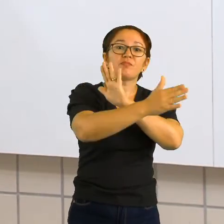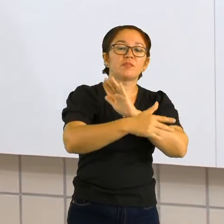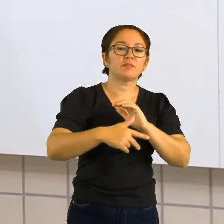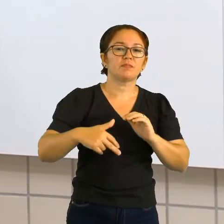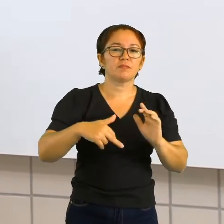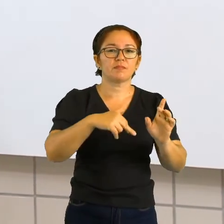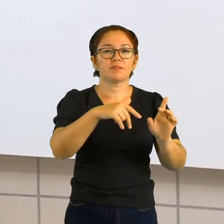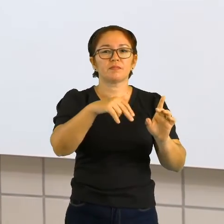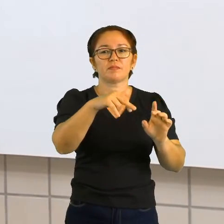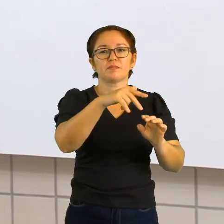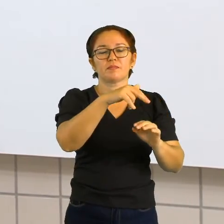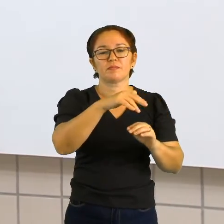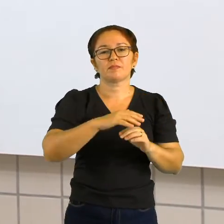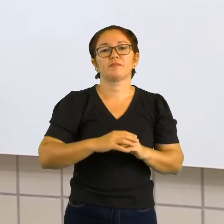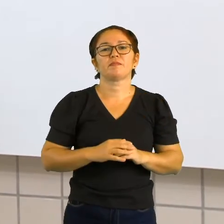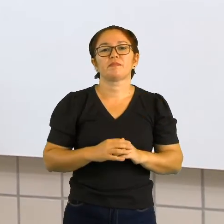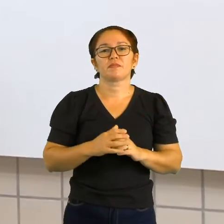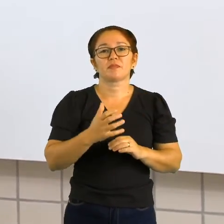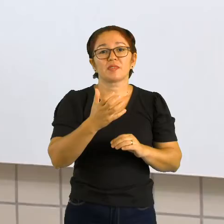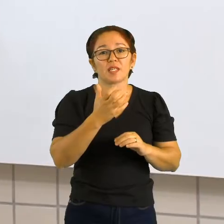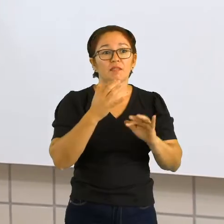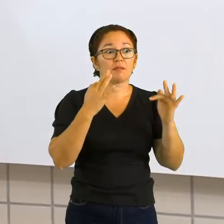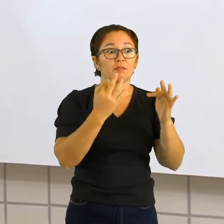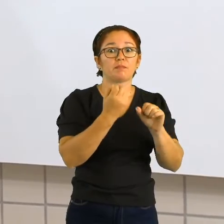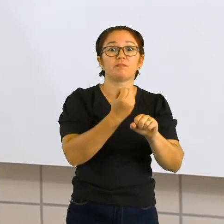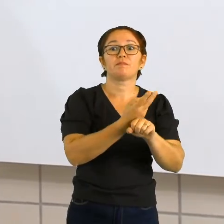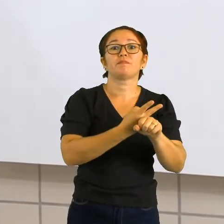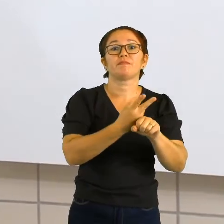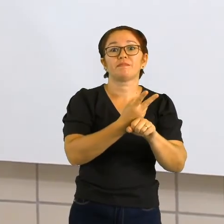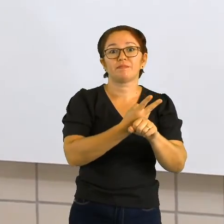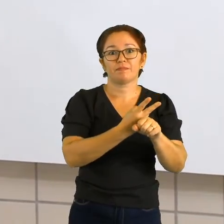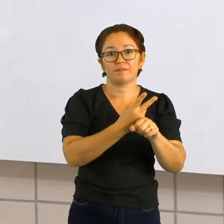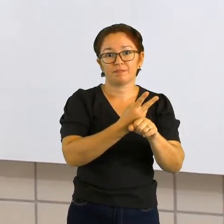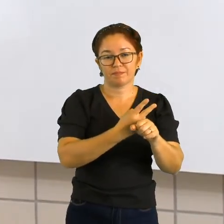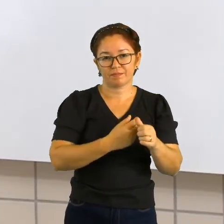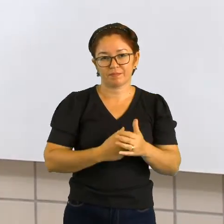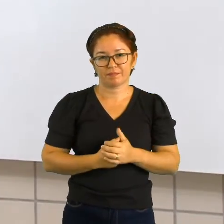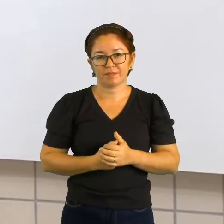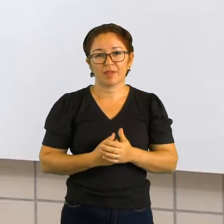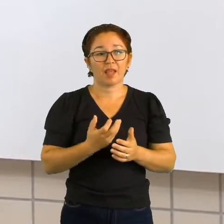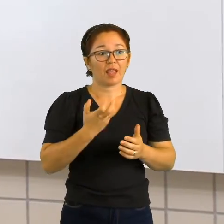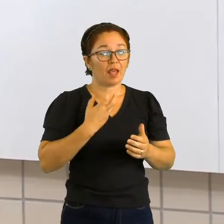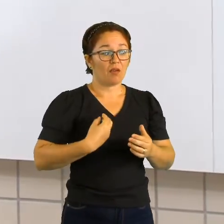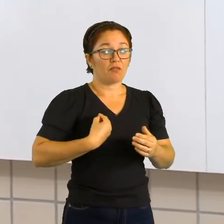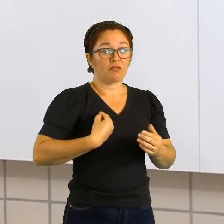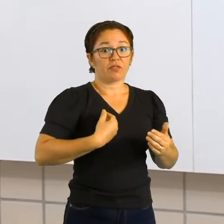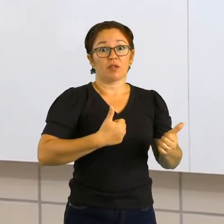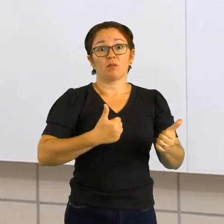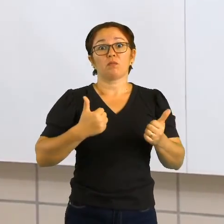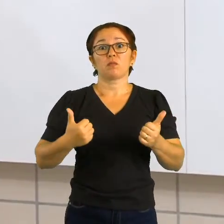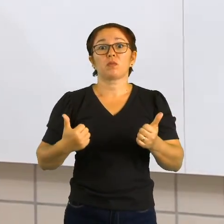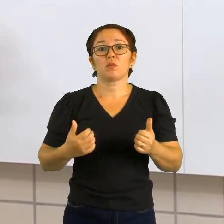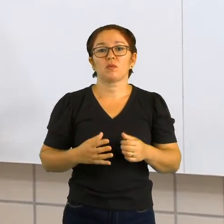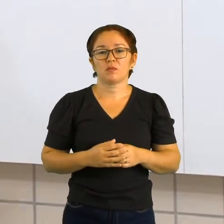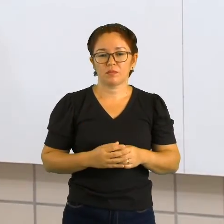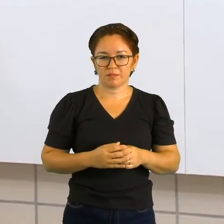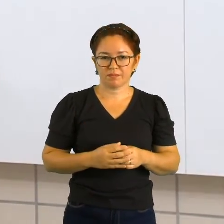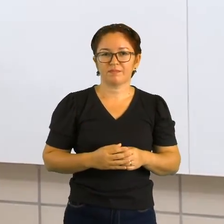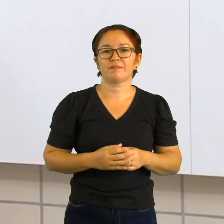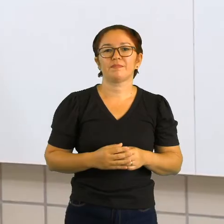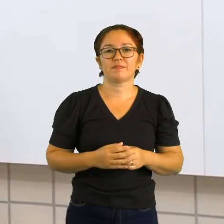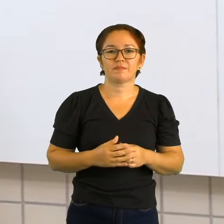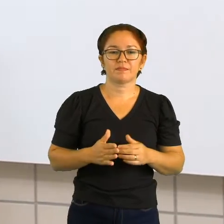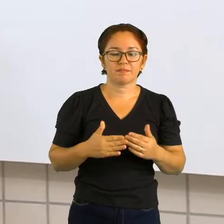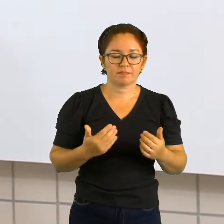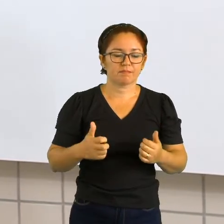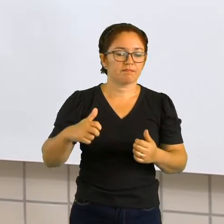e procurar um real sentido para a vida dela. E aí entra toda uma confusão, ela